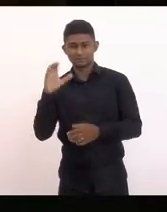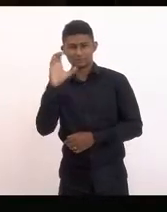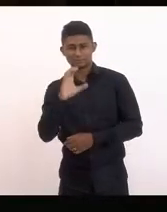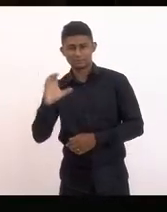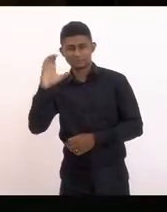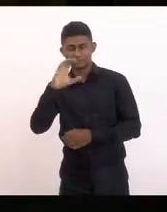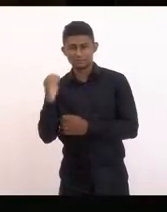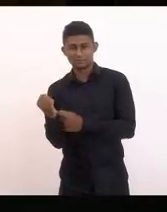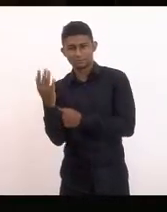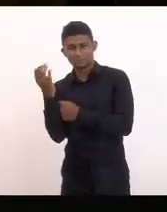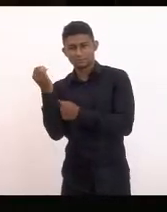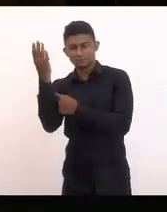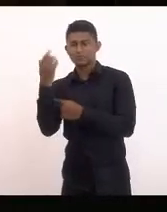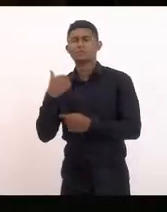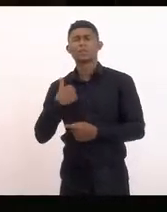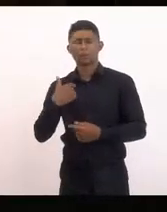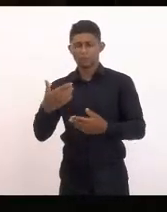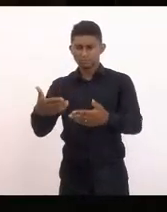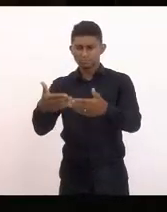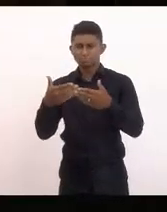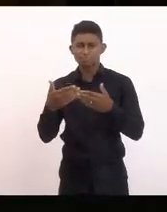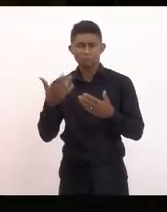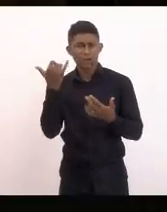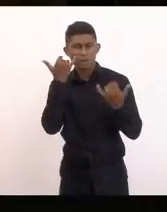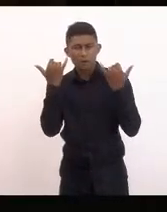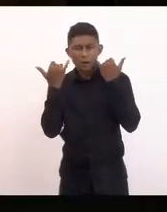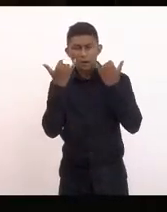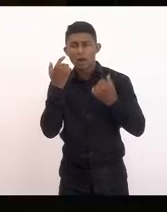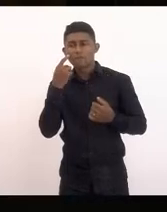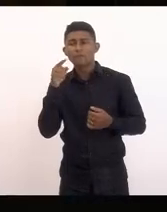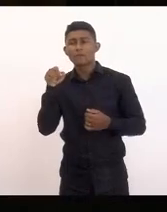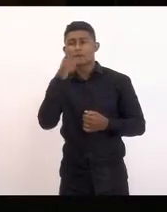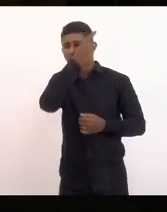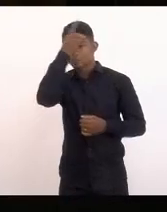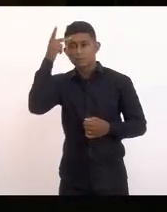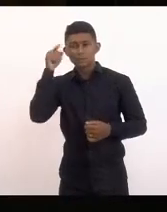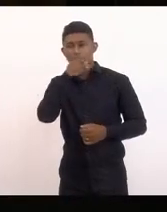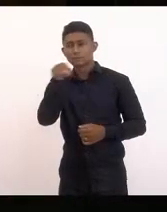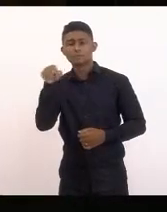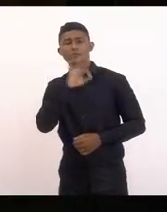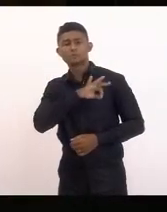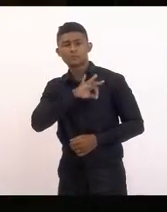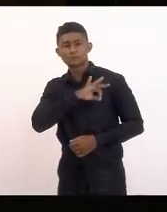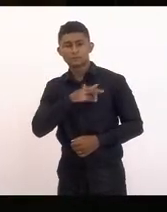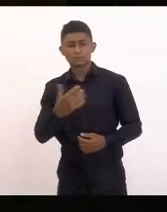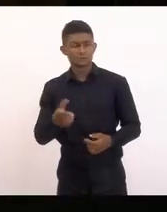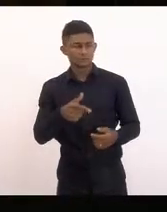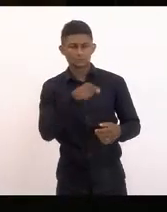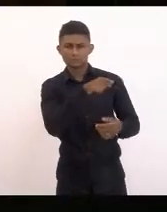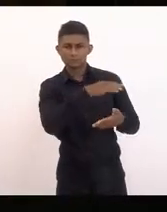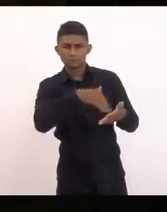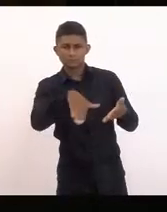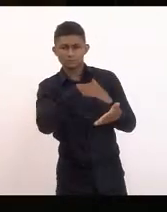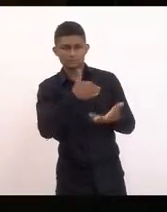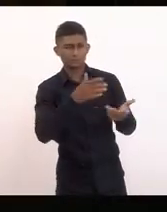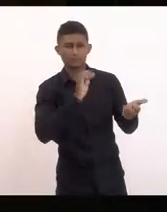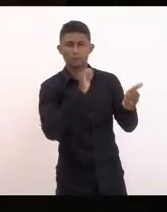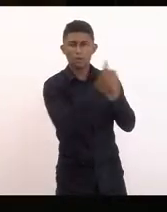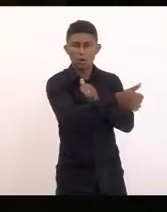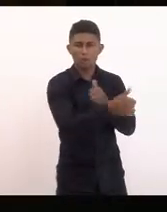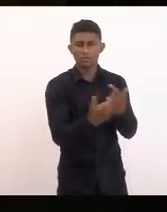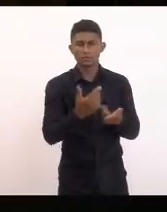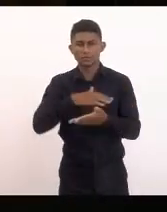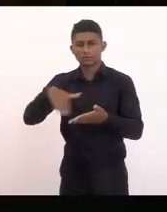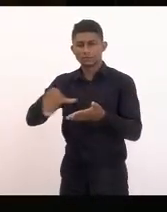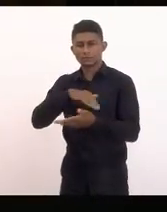fiz requerimento de informações para saber cargos, gratificações, fiz na Secretaria de Esporte, fiz na Secretaria de